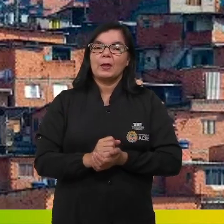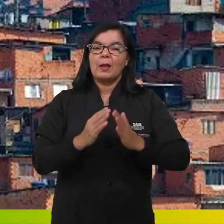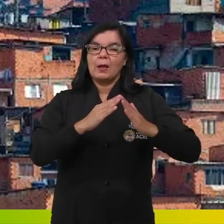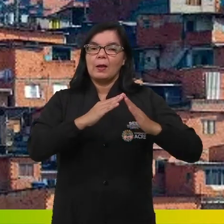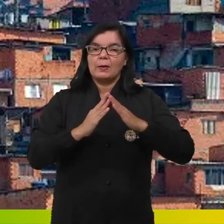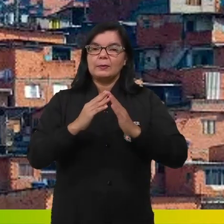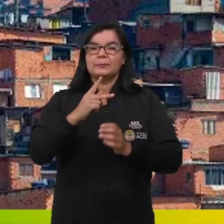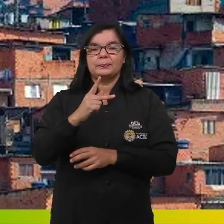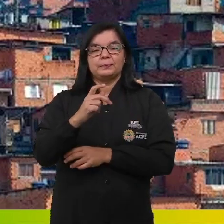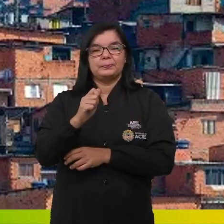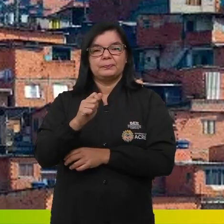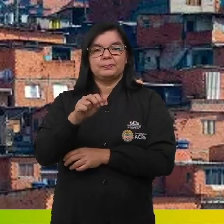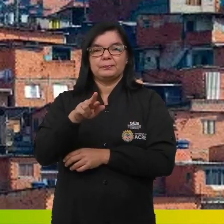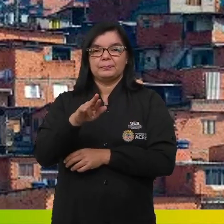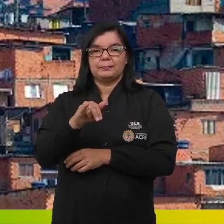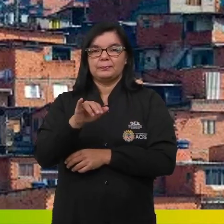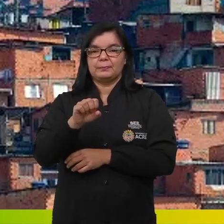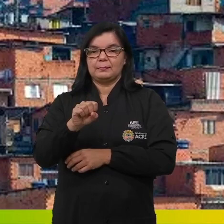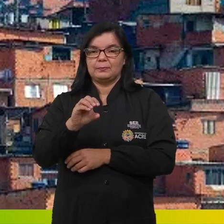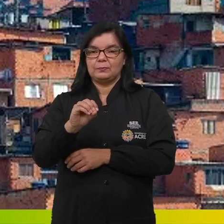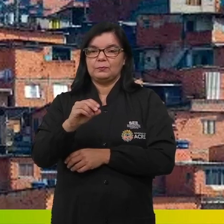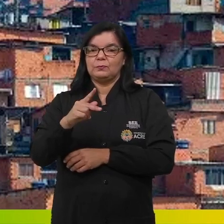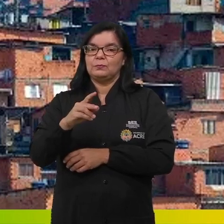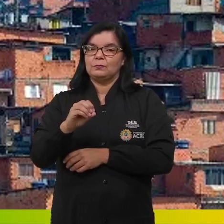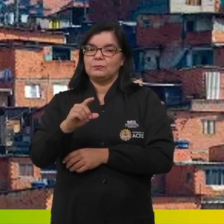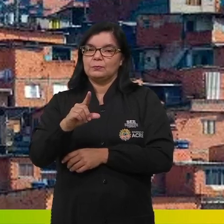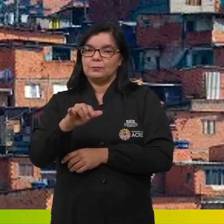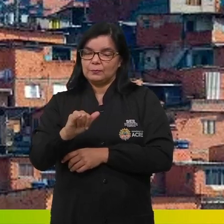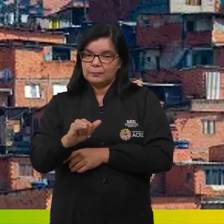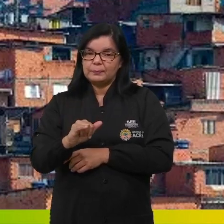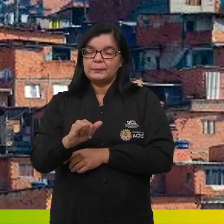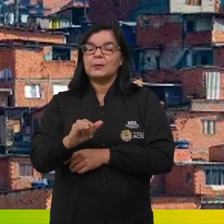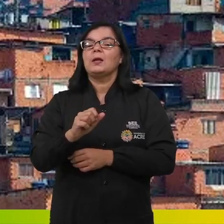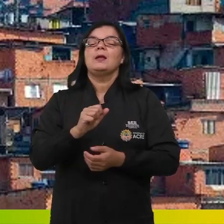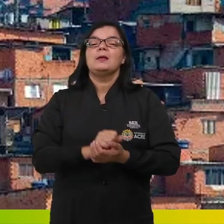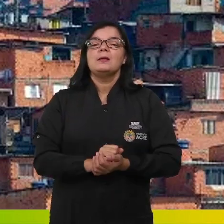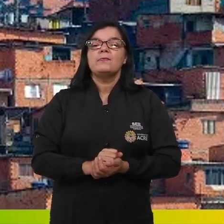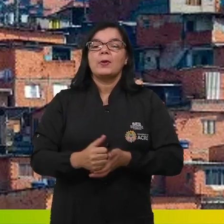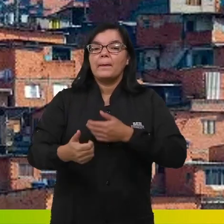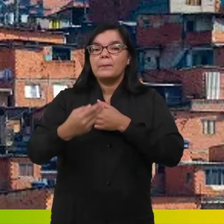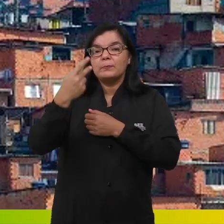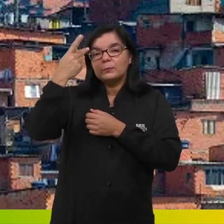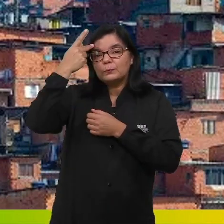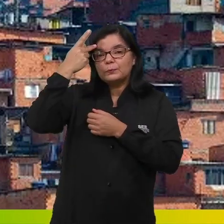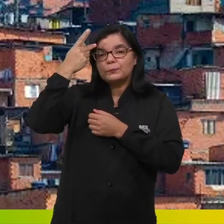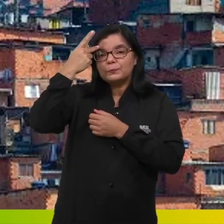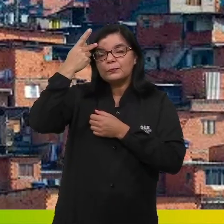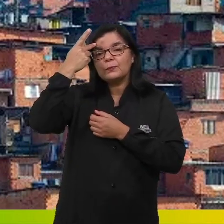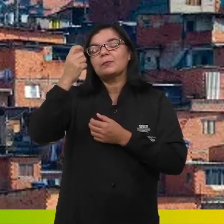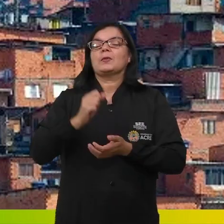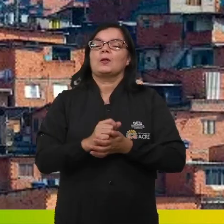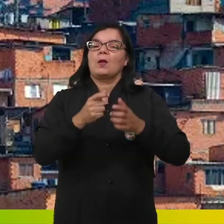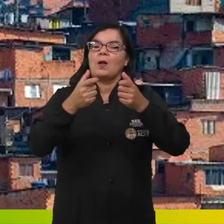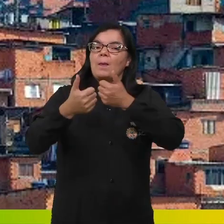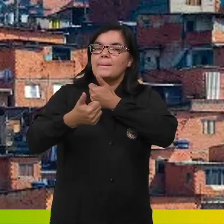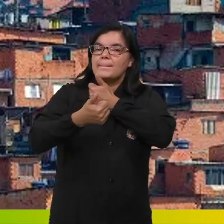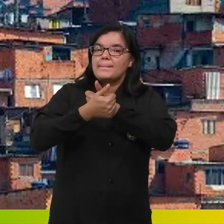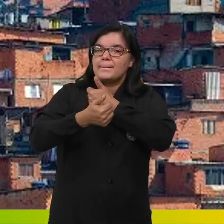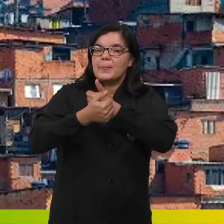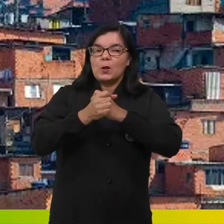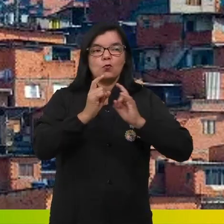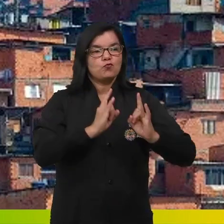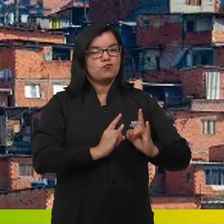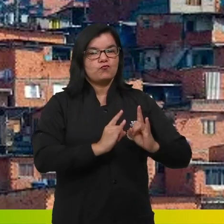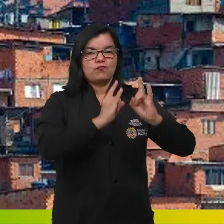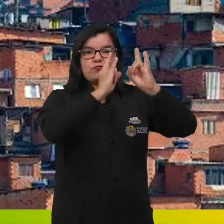de Paraisópolis, que fica lá em São Paulo. E essa favela, ela está localizada aí ao lado de